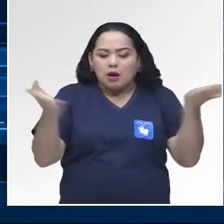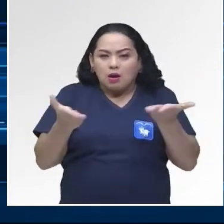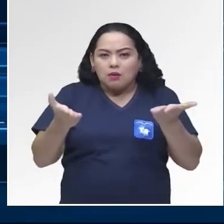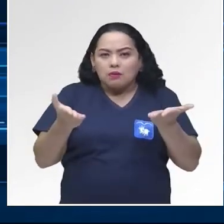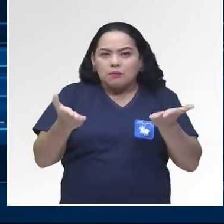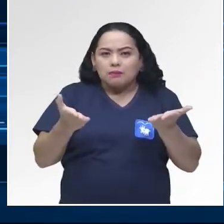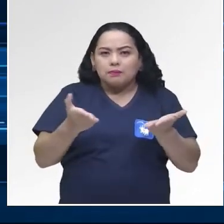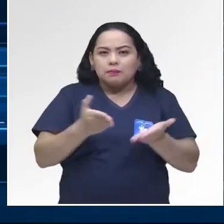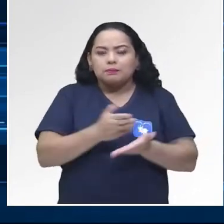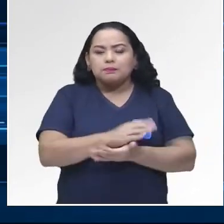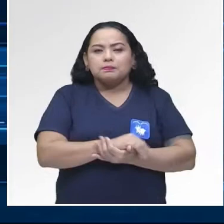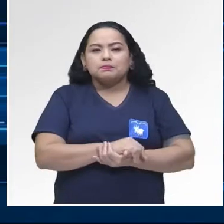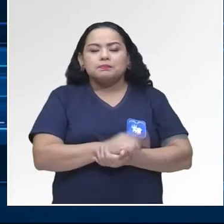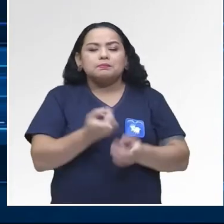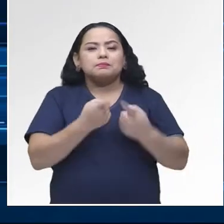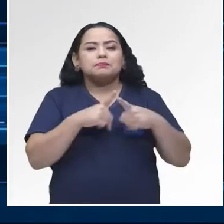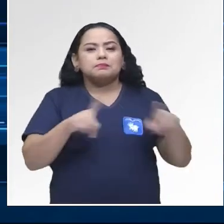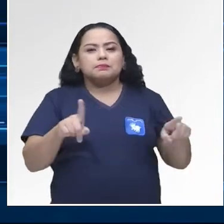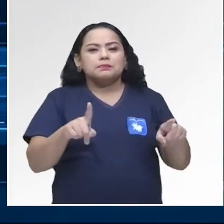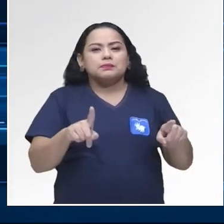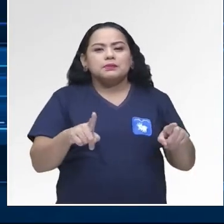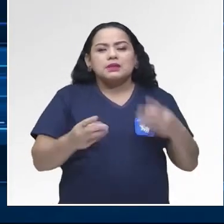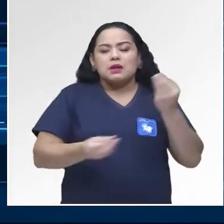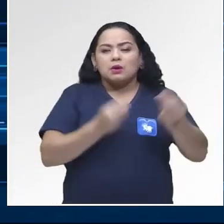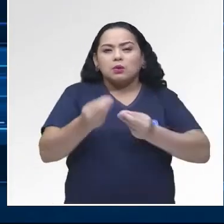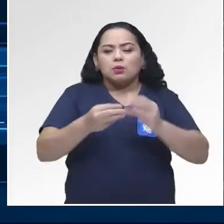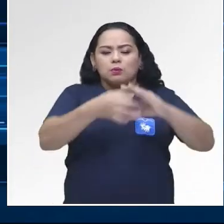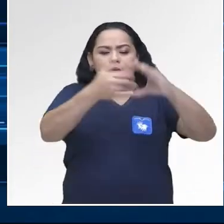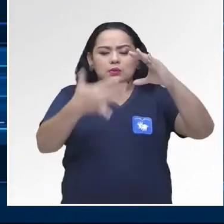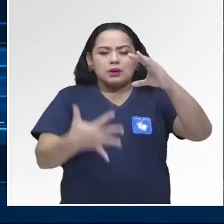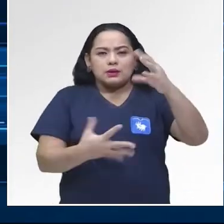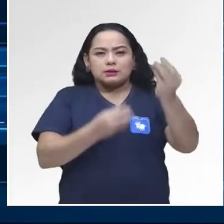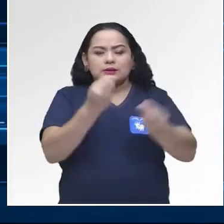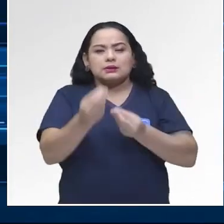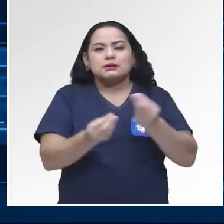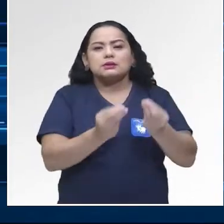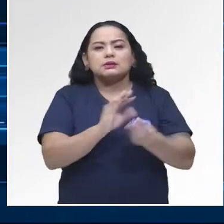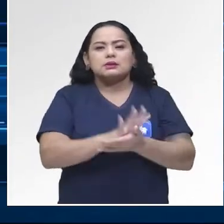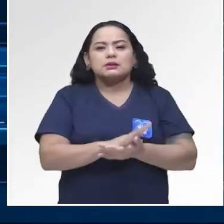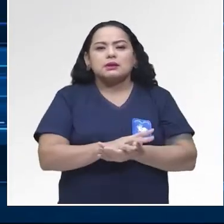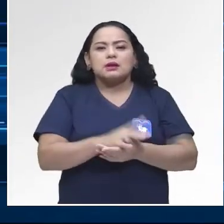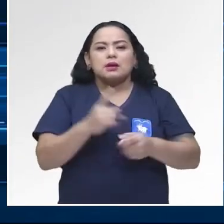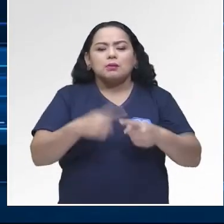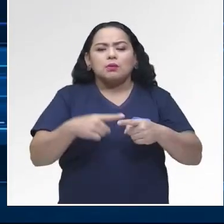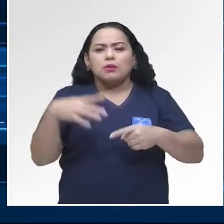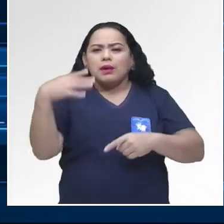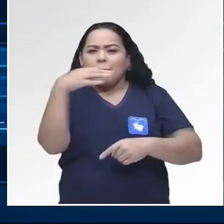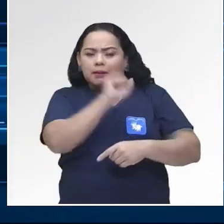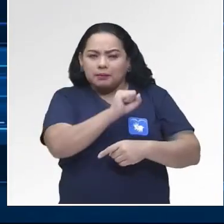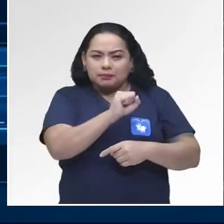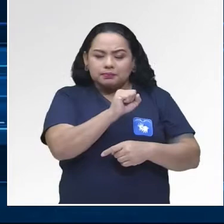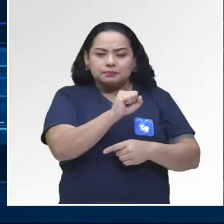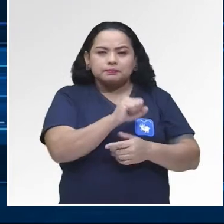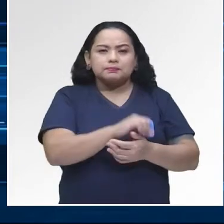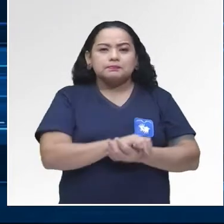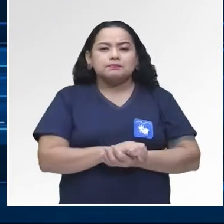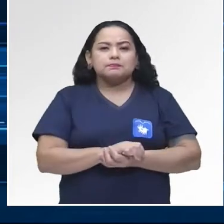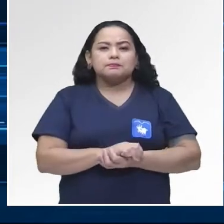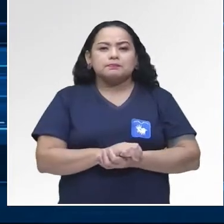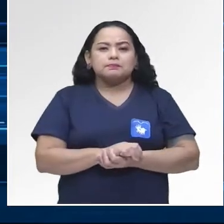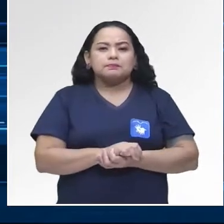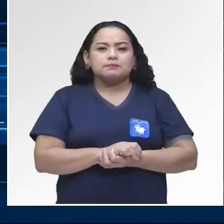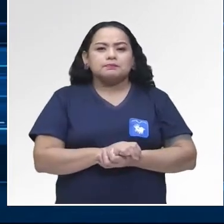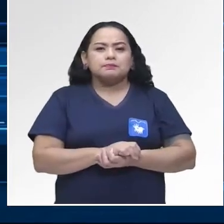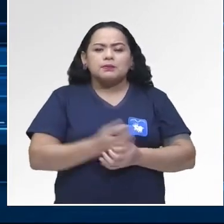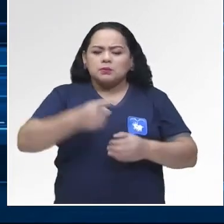né? Mas ele é um caráter também, por ser imediatista, ele não vai a